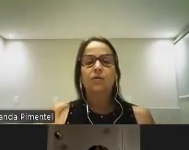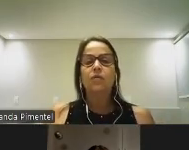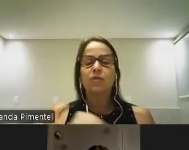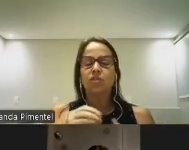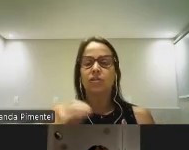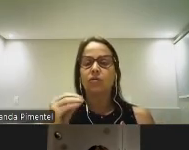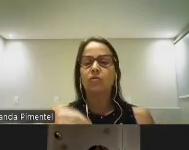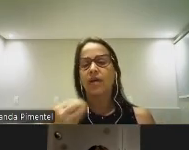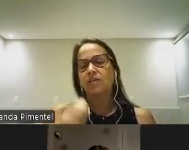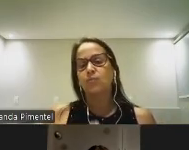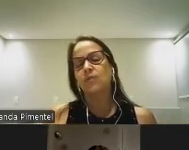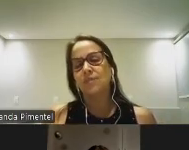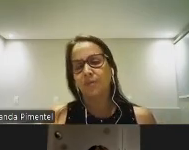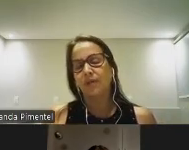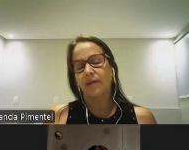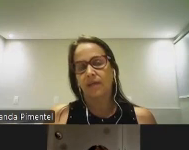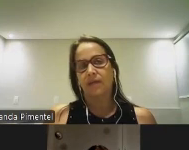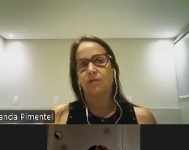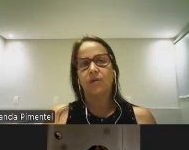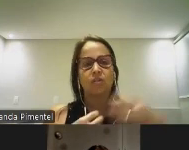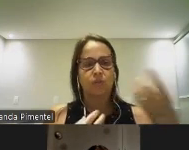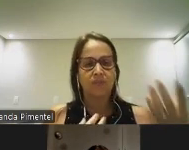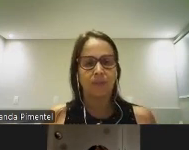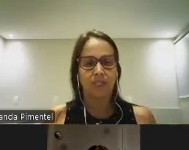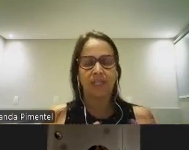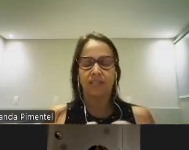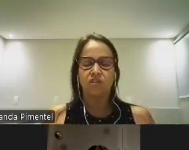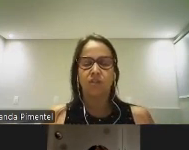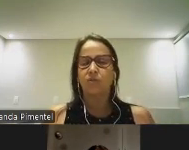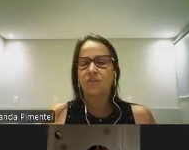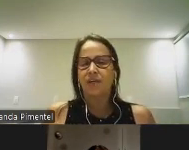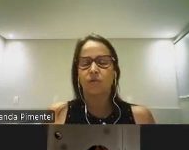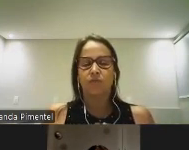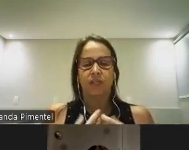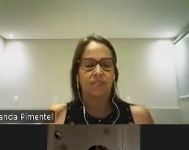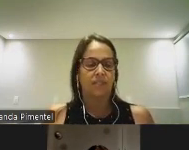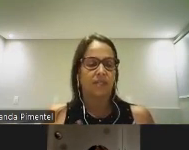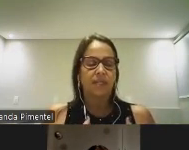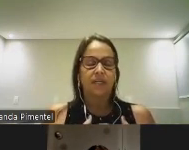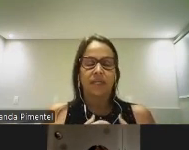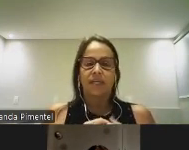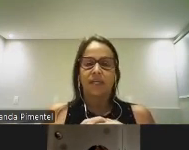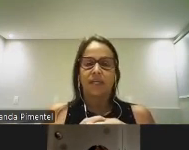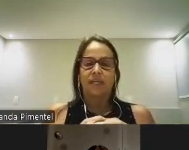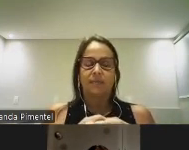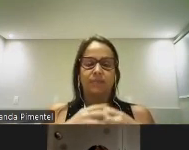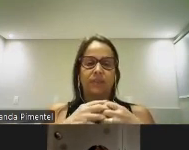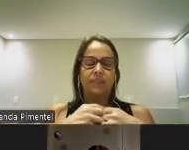né? Como a gente, com responsabilidade, a gente consegue oferecer